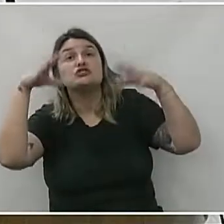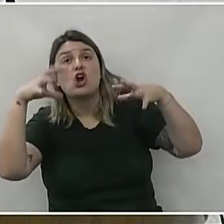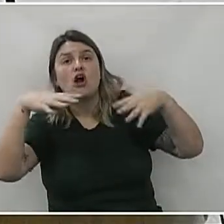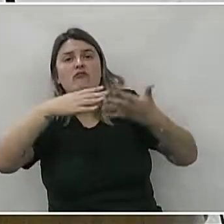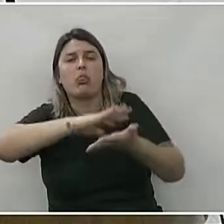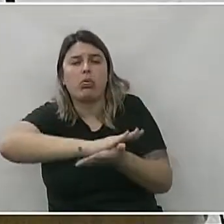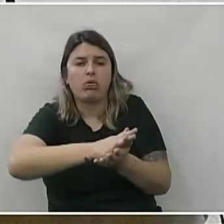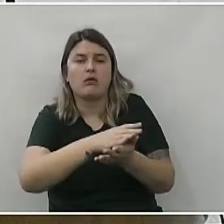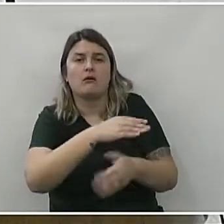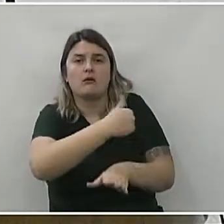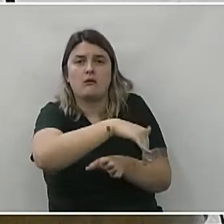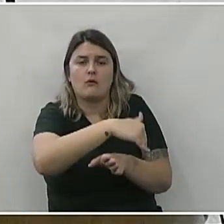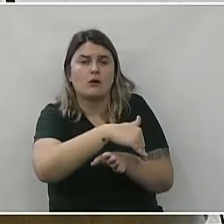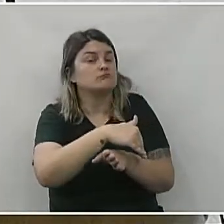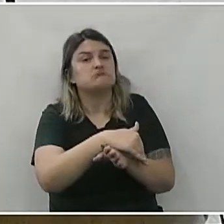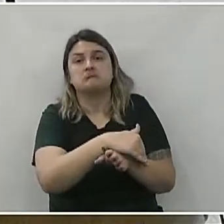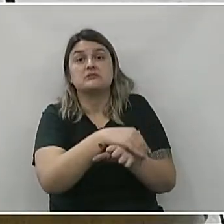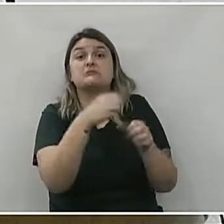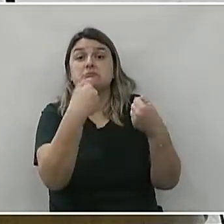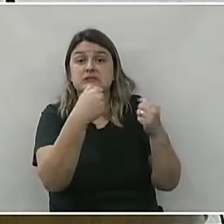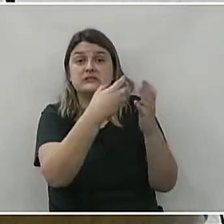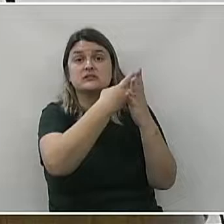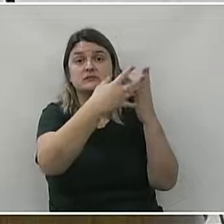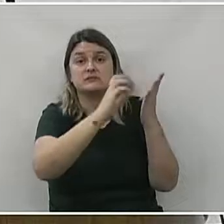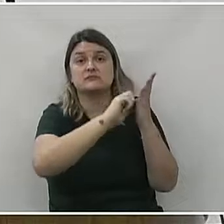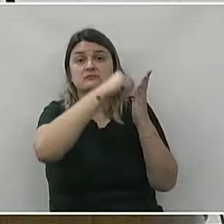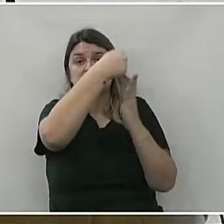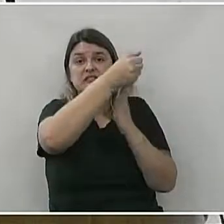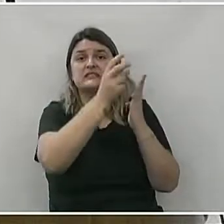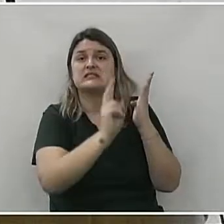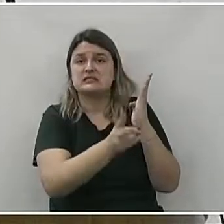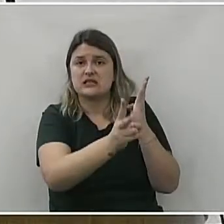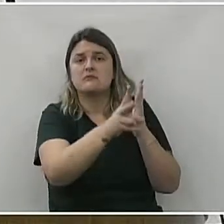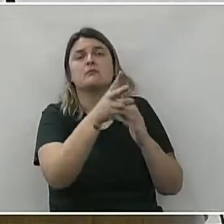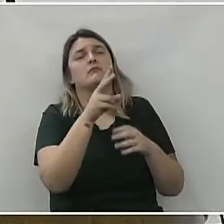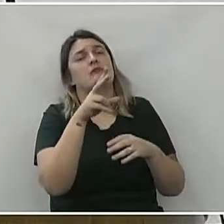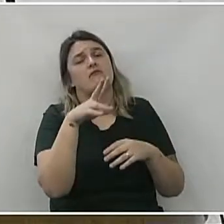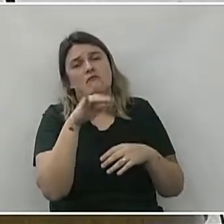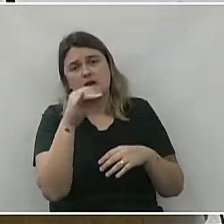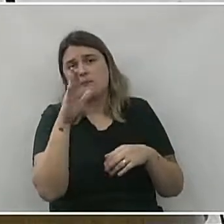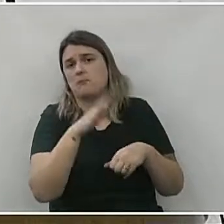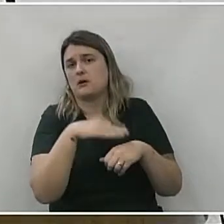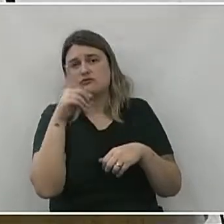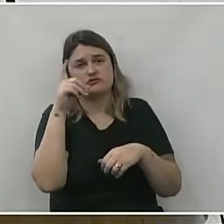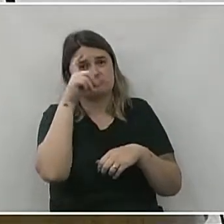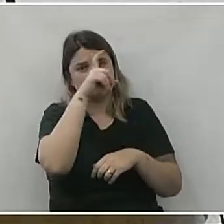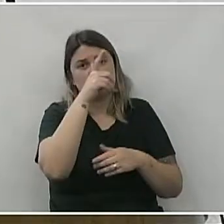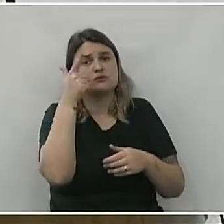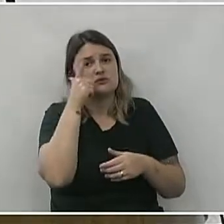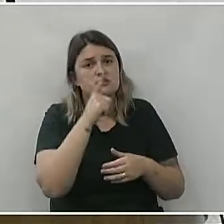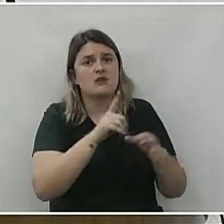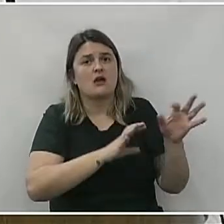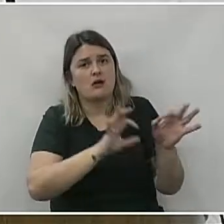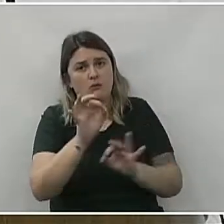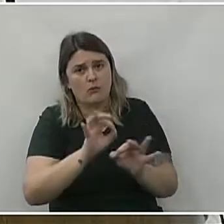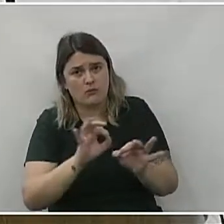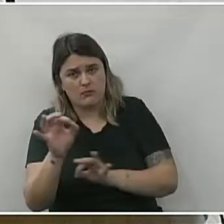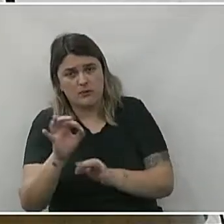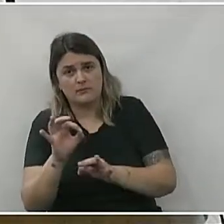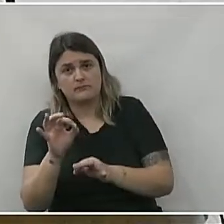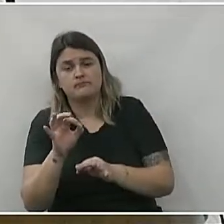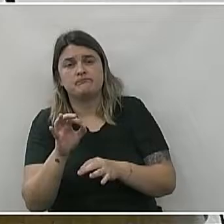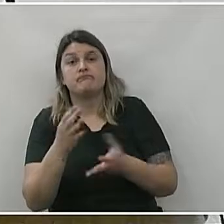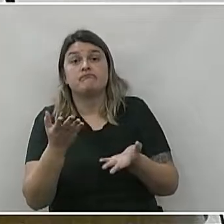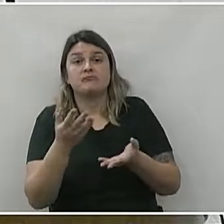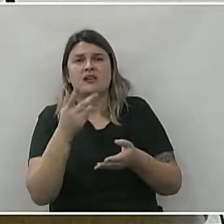detonou todas as estradas. Se não tiver uma manutenção constante, é lógico que vai ser muito mais difícil de conseguir arrumar essas estradas. A gente está